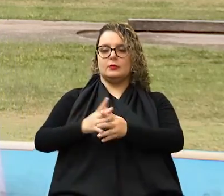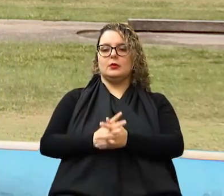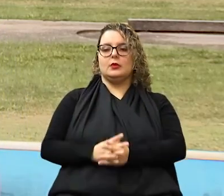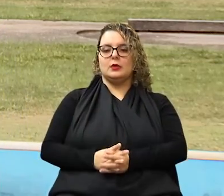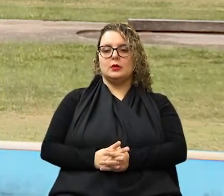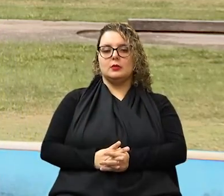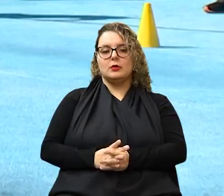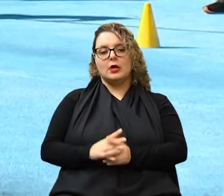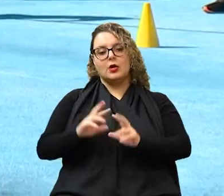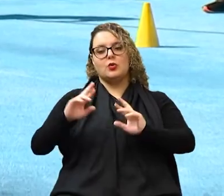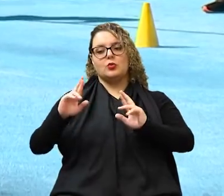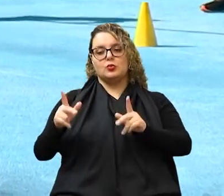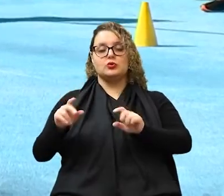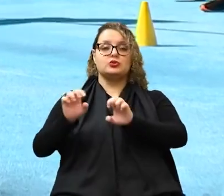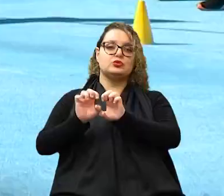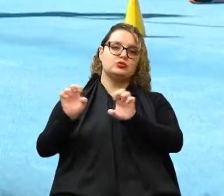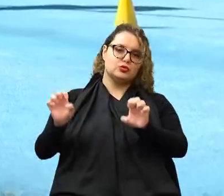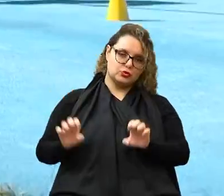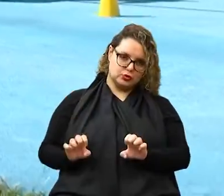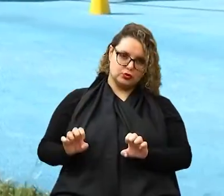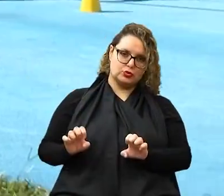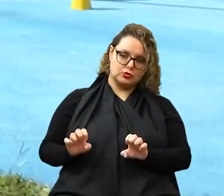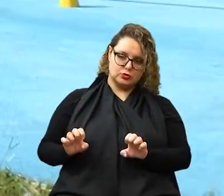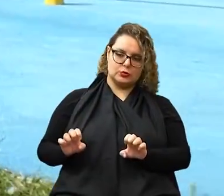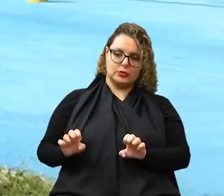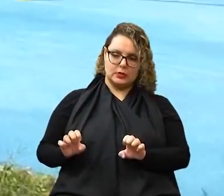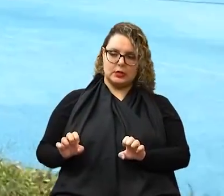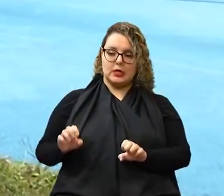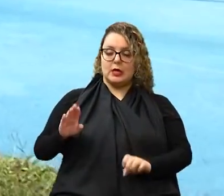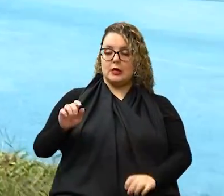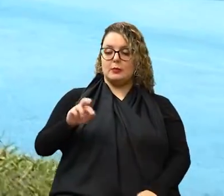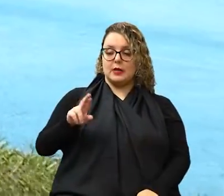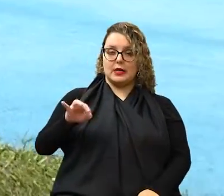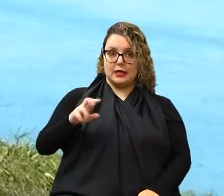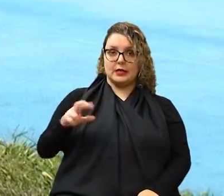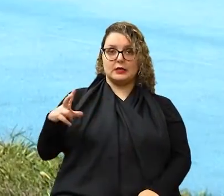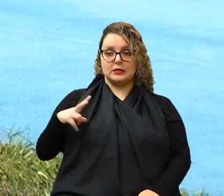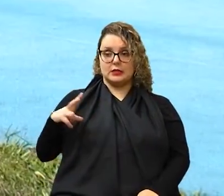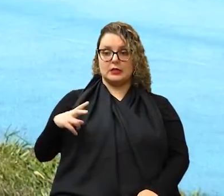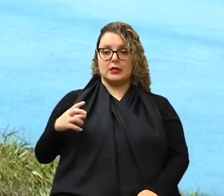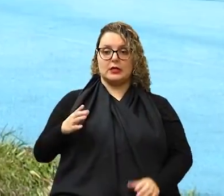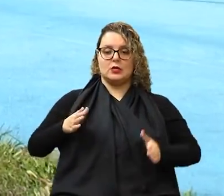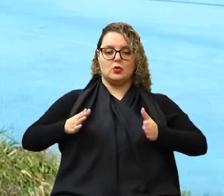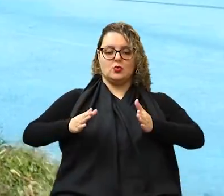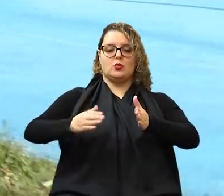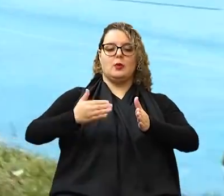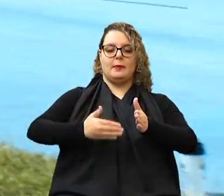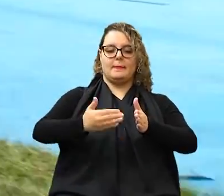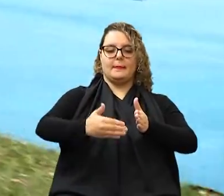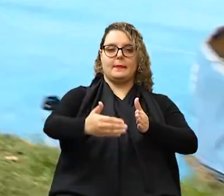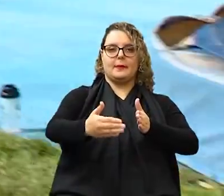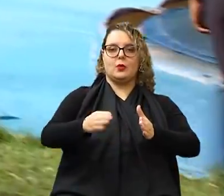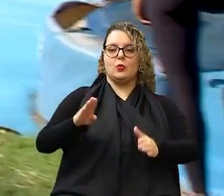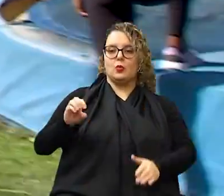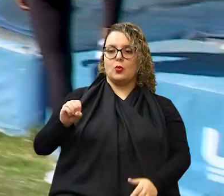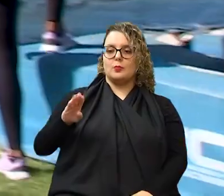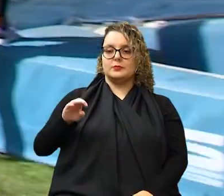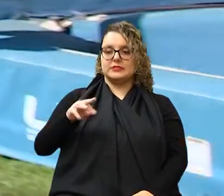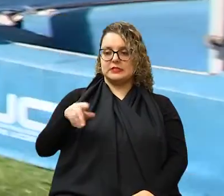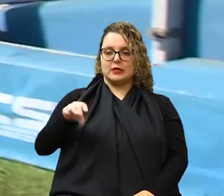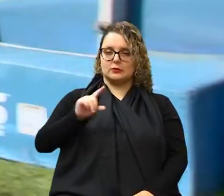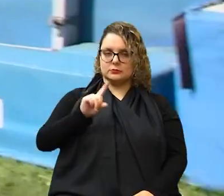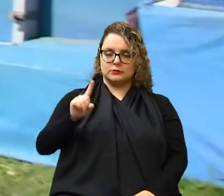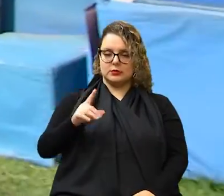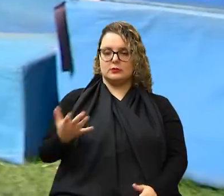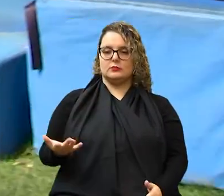derrubada. A diferença é na estrutura do implemento, a barreira é individual, cada raia tem a sua barreira, o obstáculo não, ele